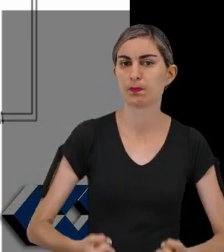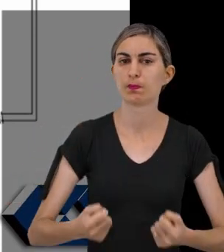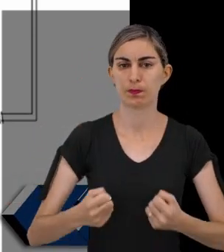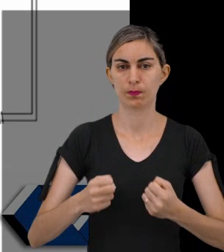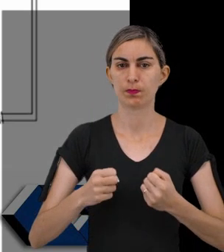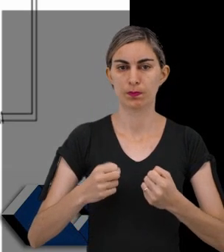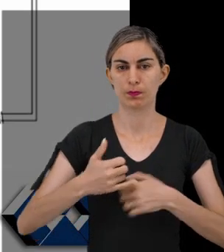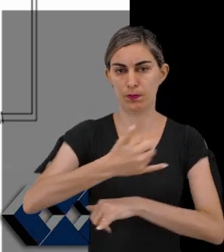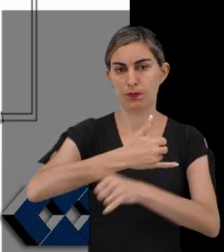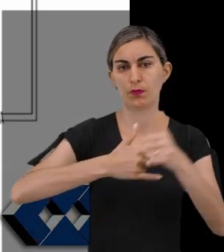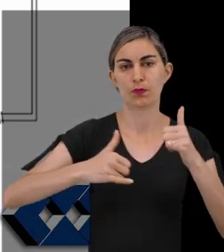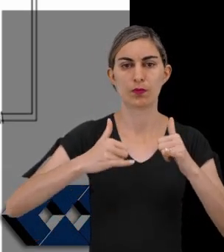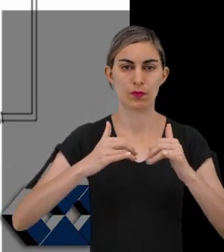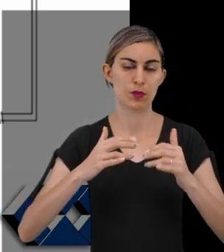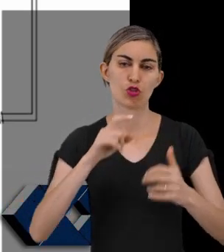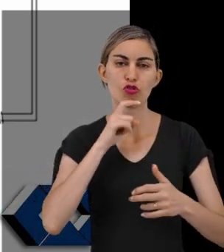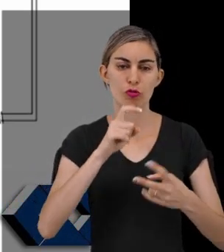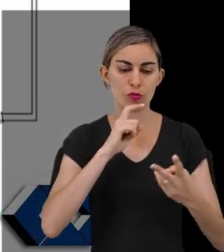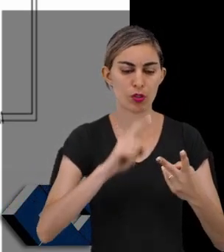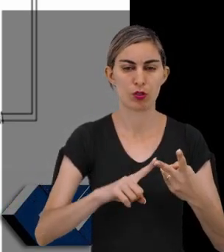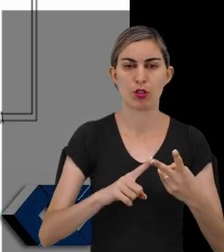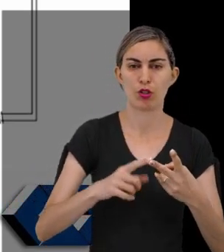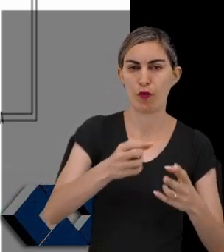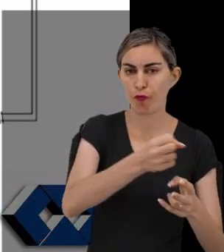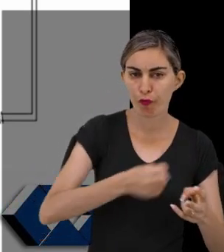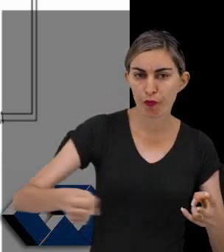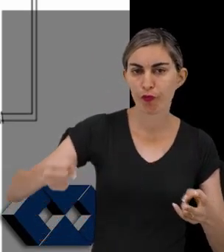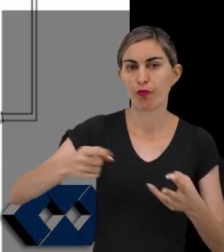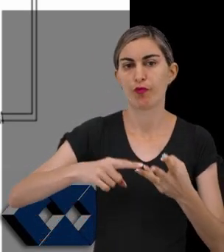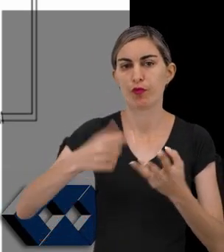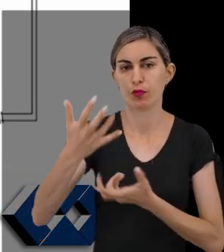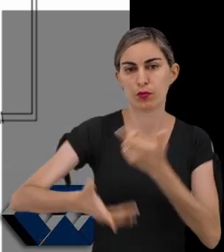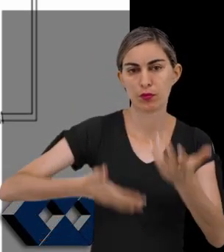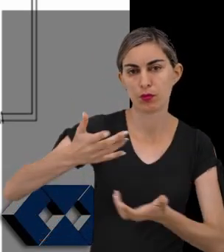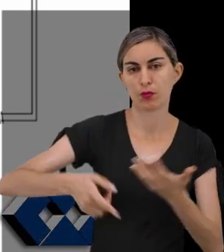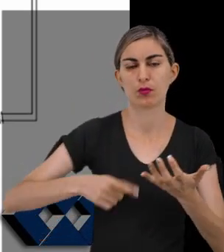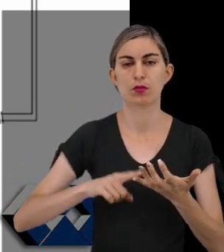a instalação. Então, por exemplo, a gente vai ter geladeira, forno elétrico,